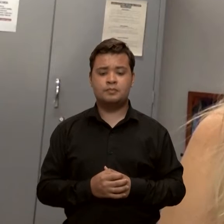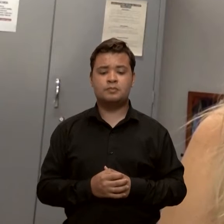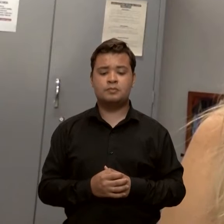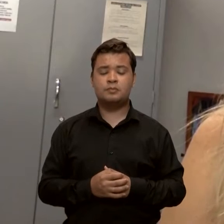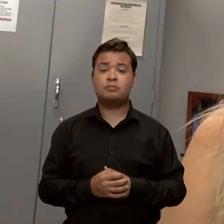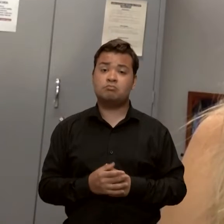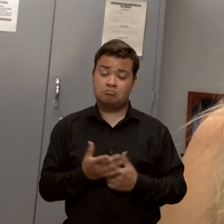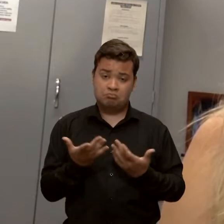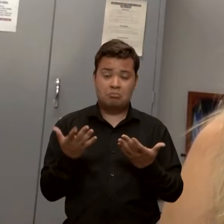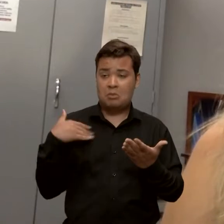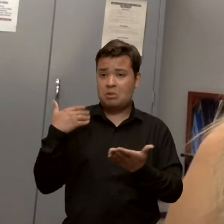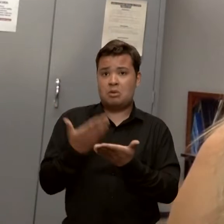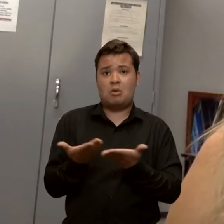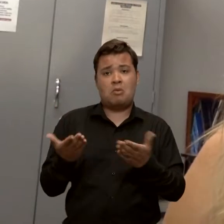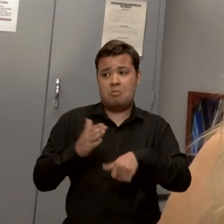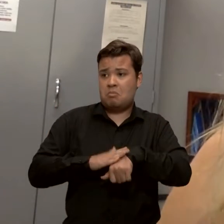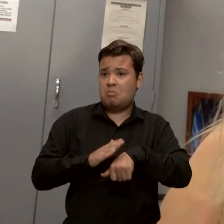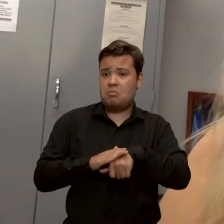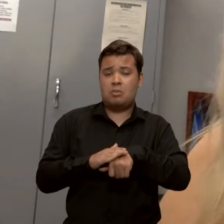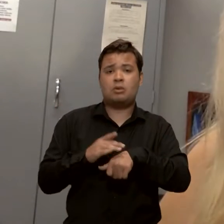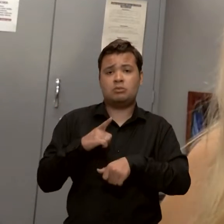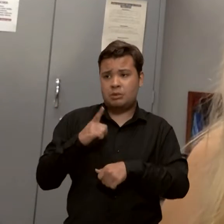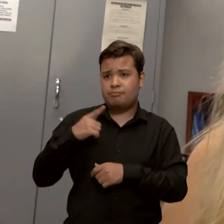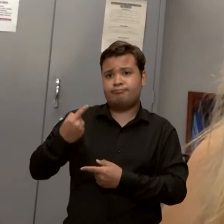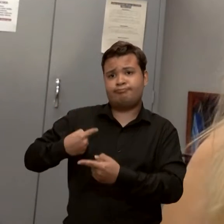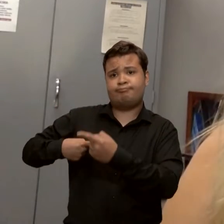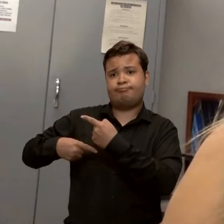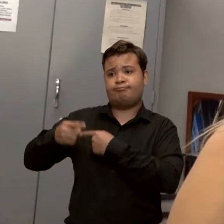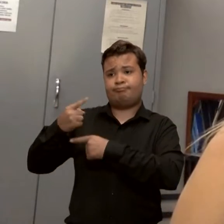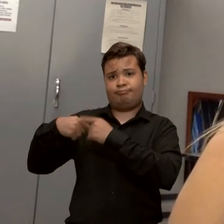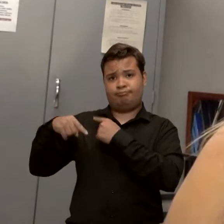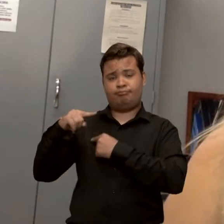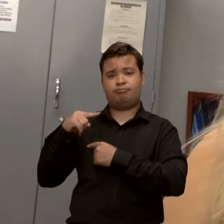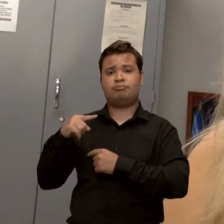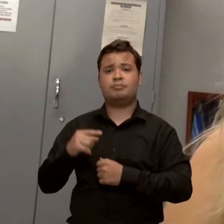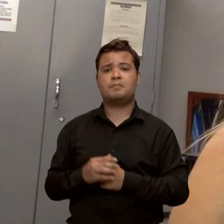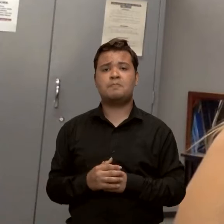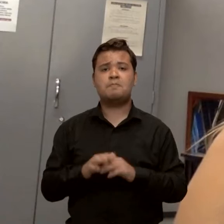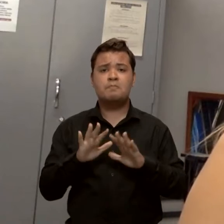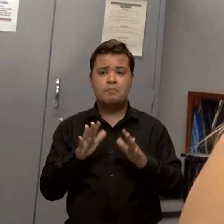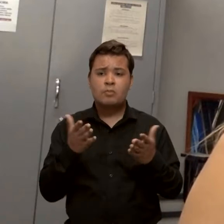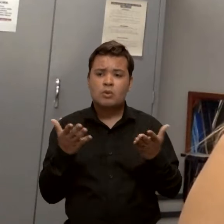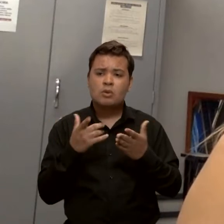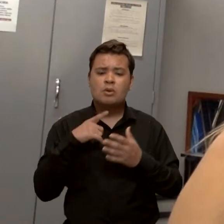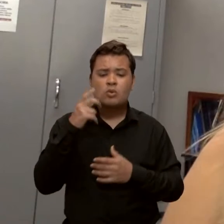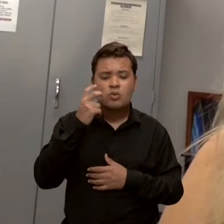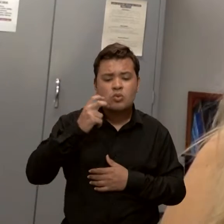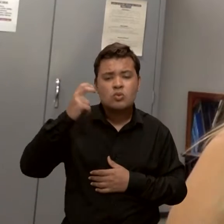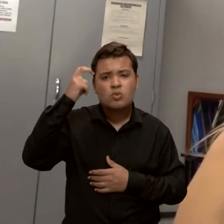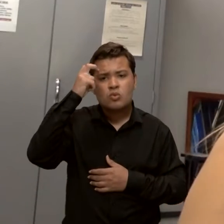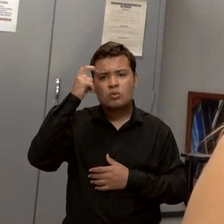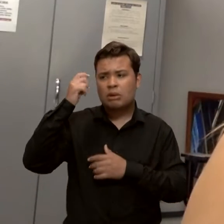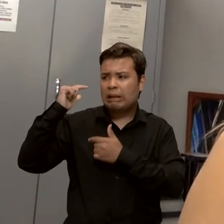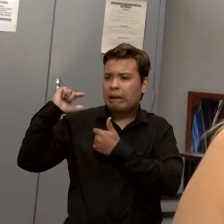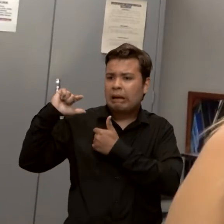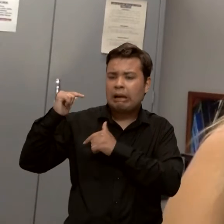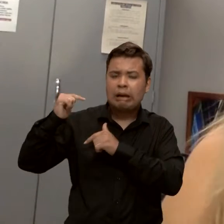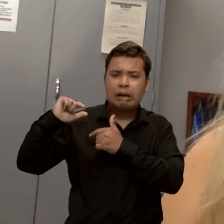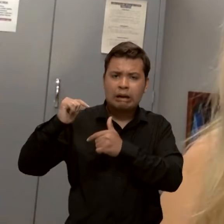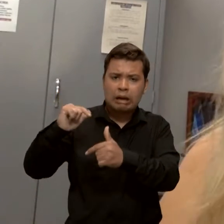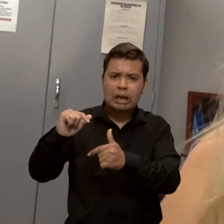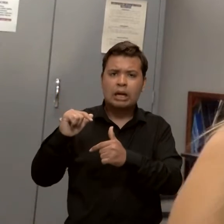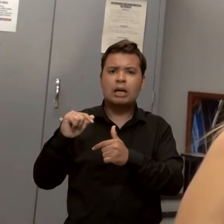nesse presente momento. O que acontece é que hoje nós estamos rompendo uma cultura clássica, né, uma